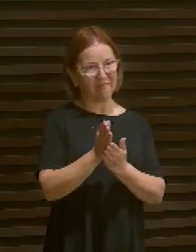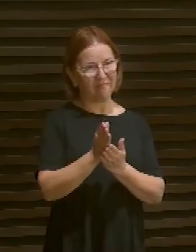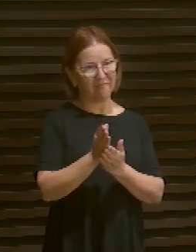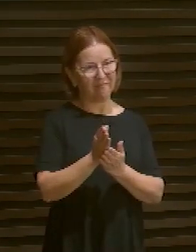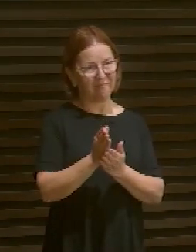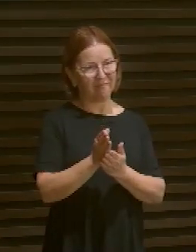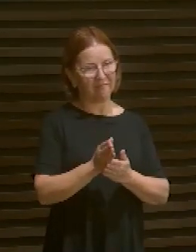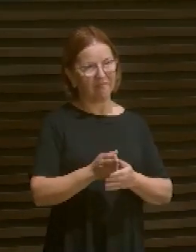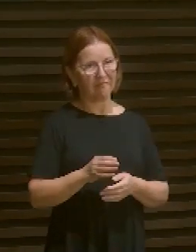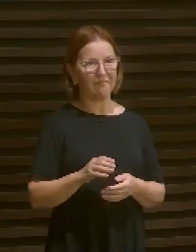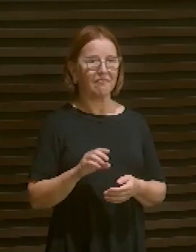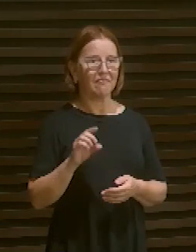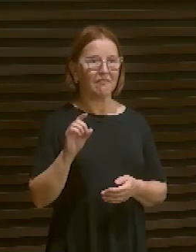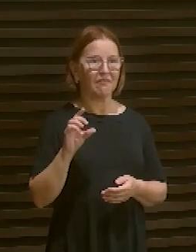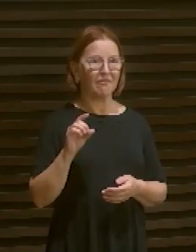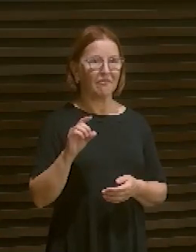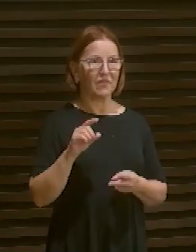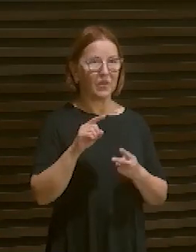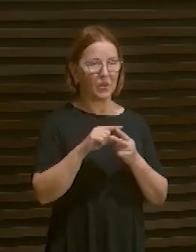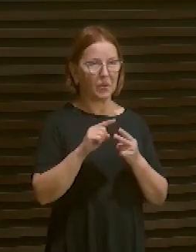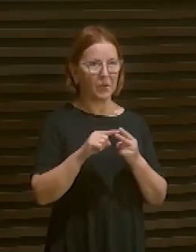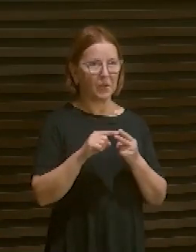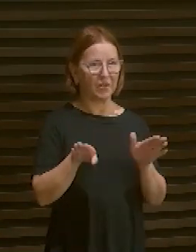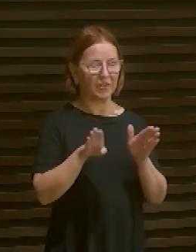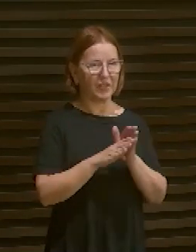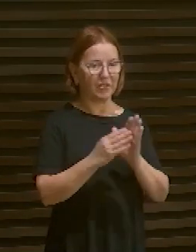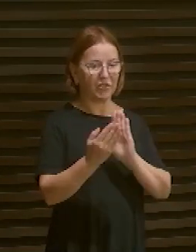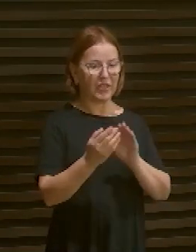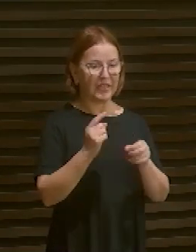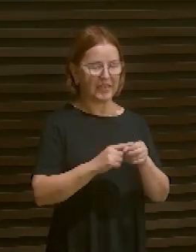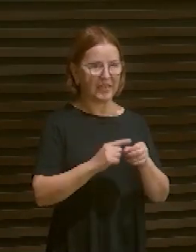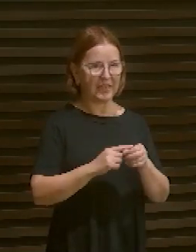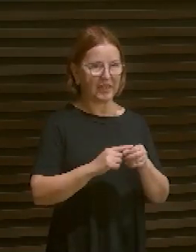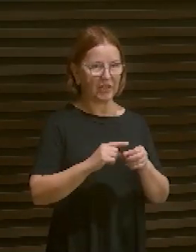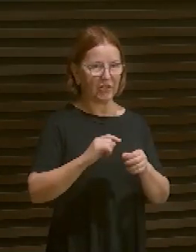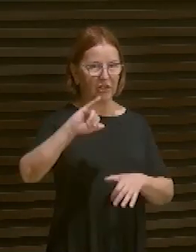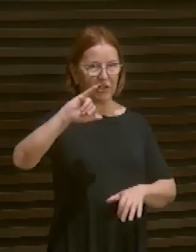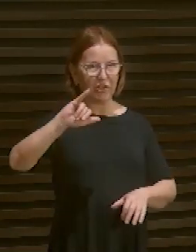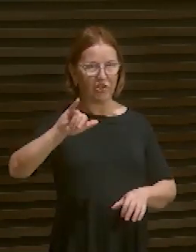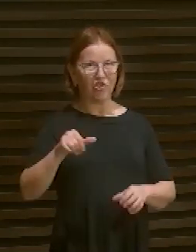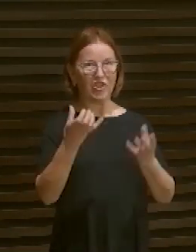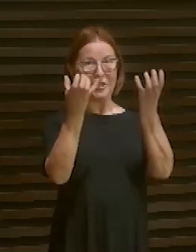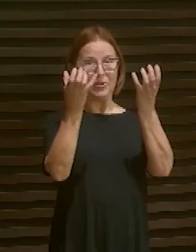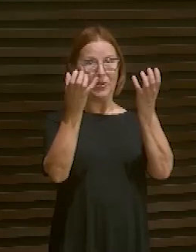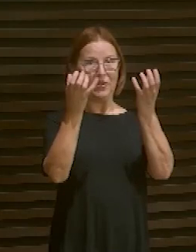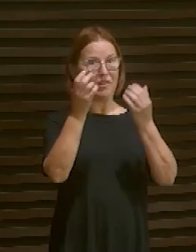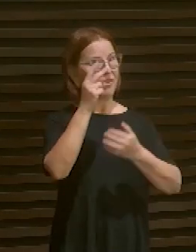Só os dois que chegaram diante da cidade de Jericó e não viram os